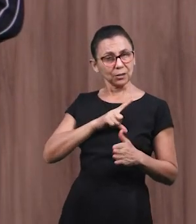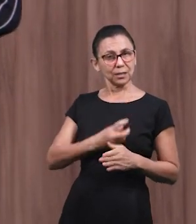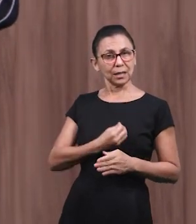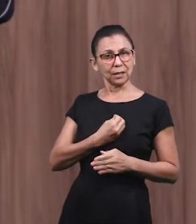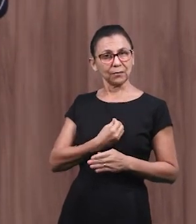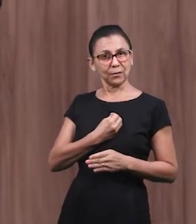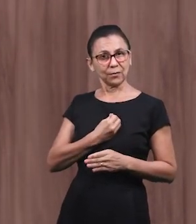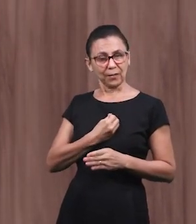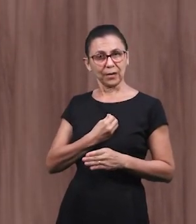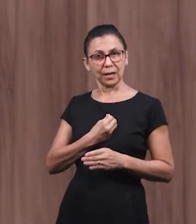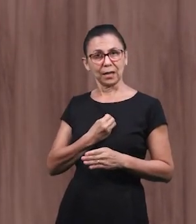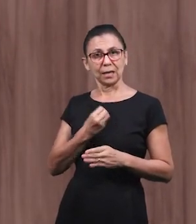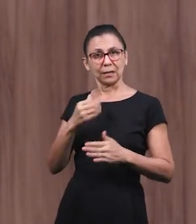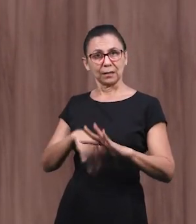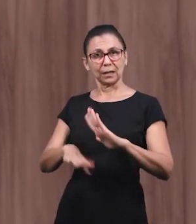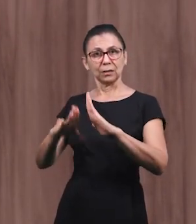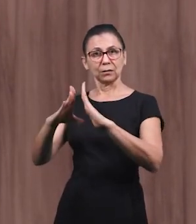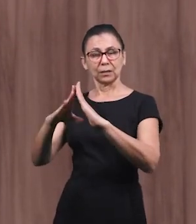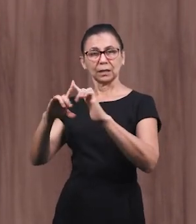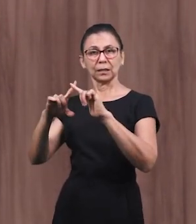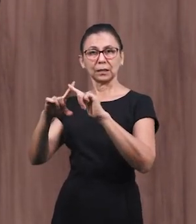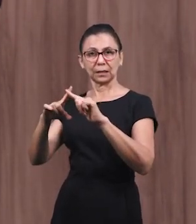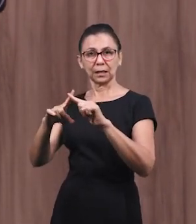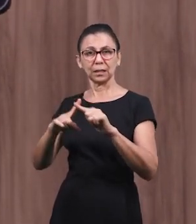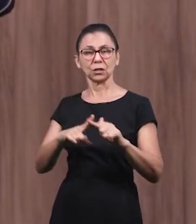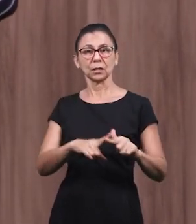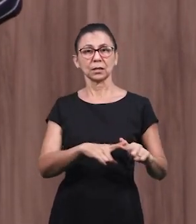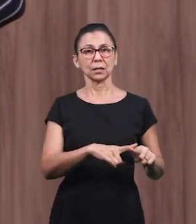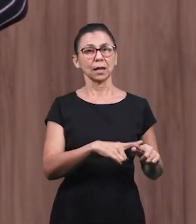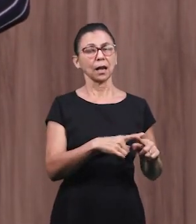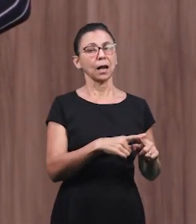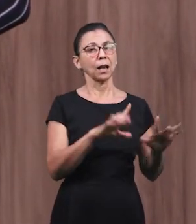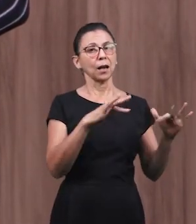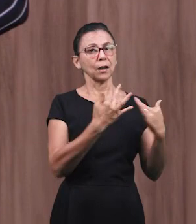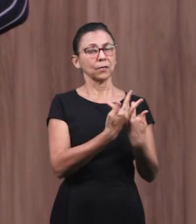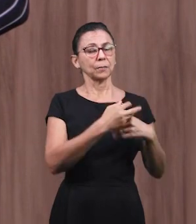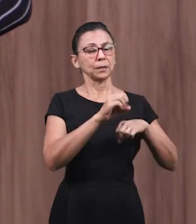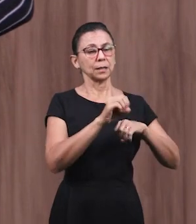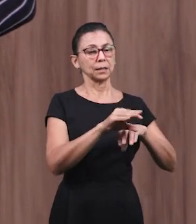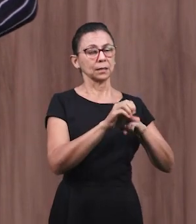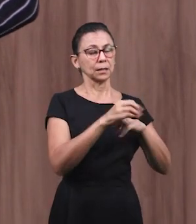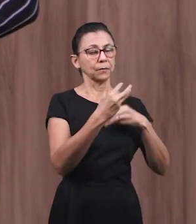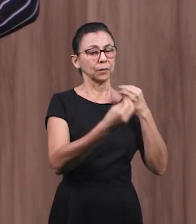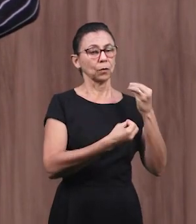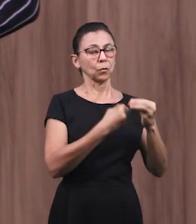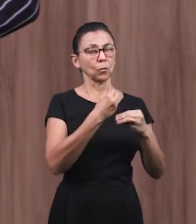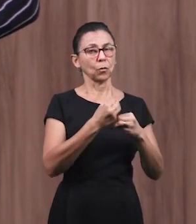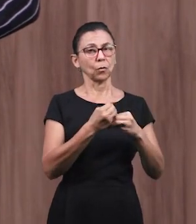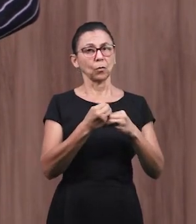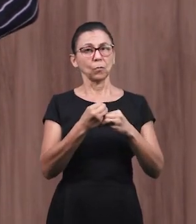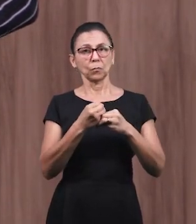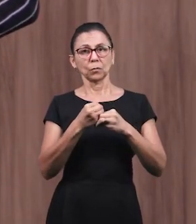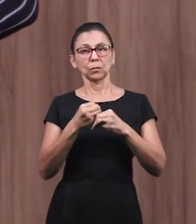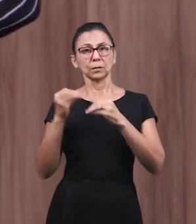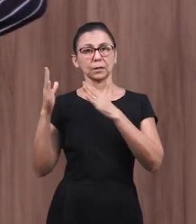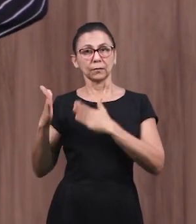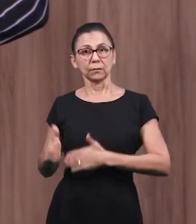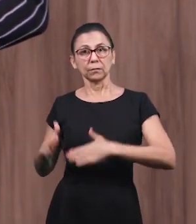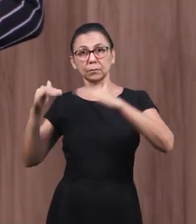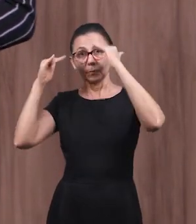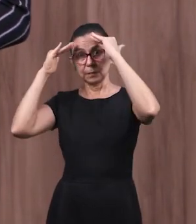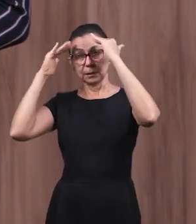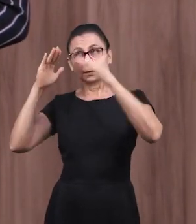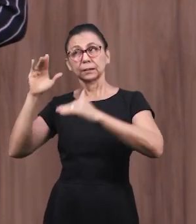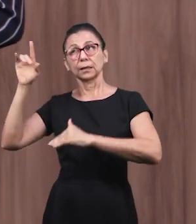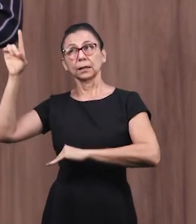no templo foi mais determinante e era um ensino sobre obediência e fidelidade a Deus.